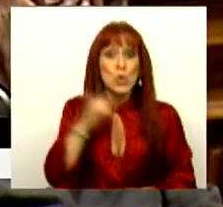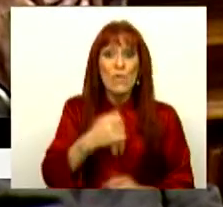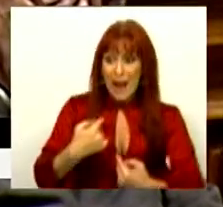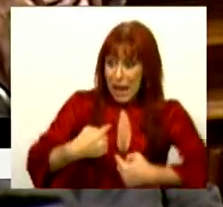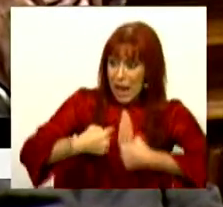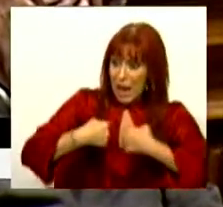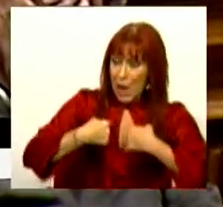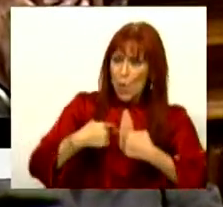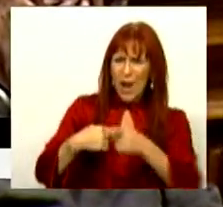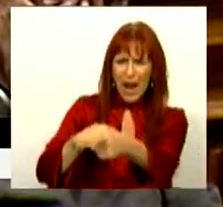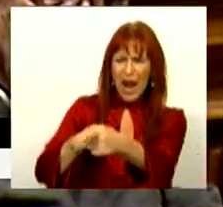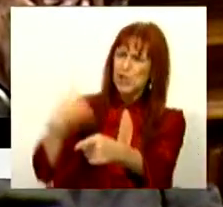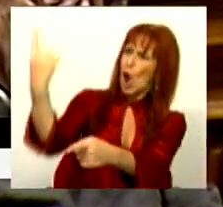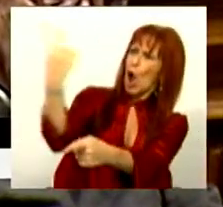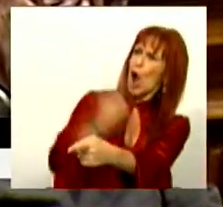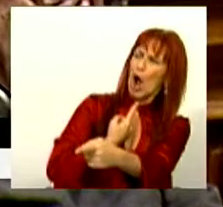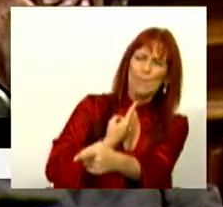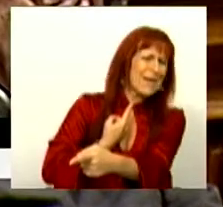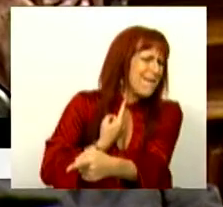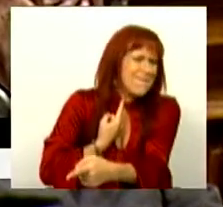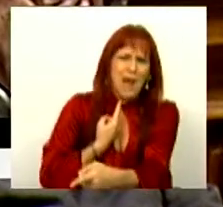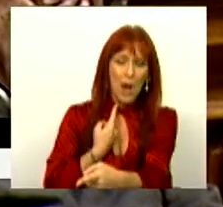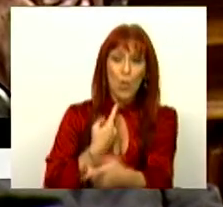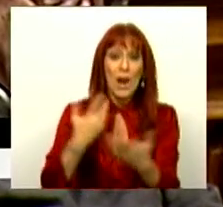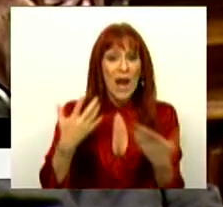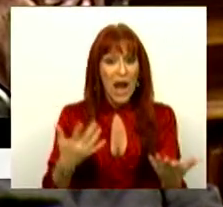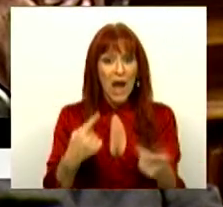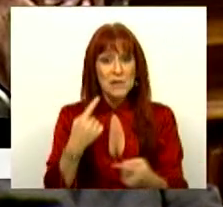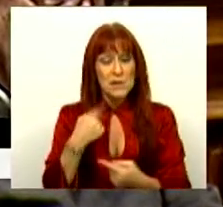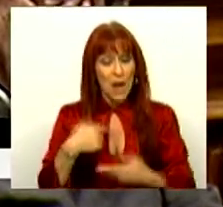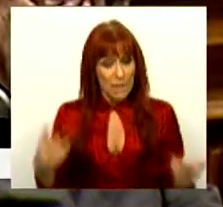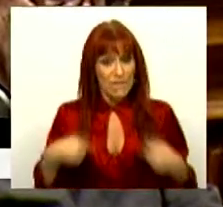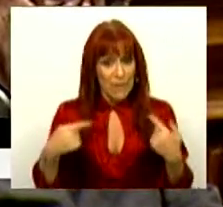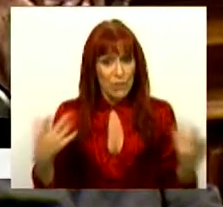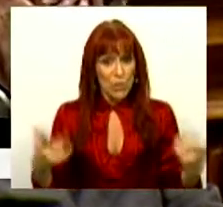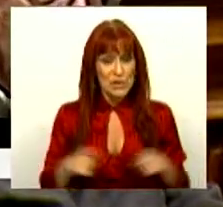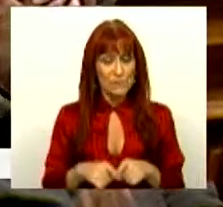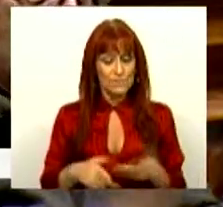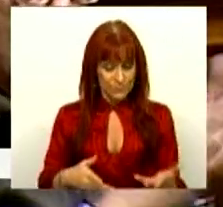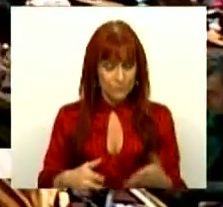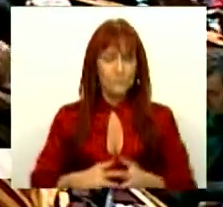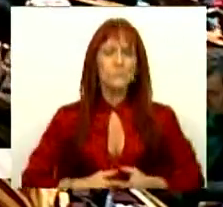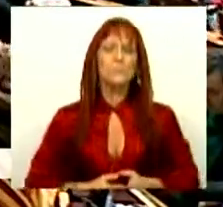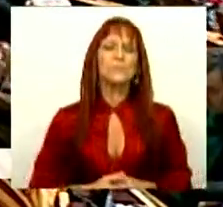eu essa imposição. É isto que nos move, tão simplesmente.